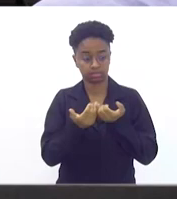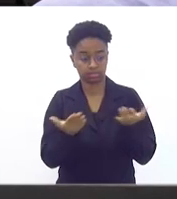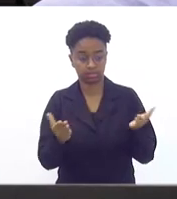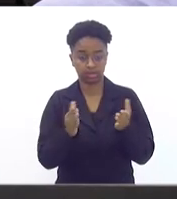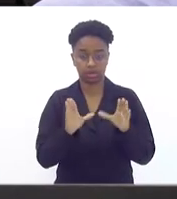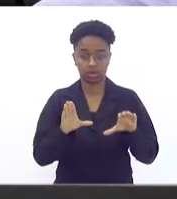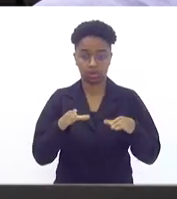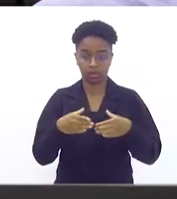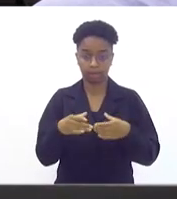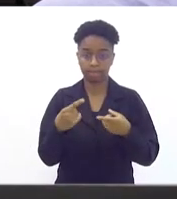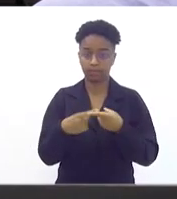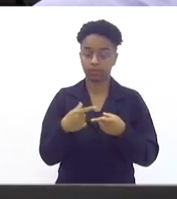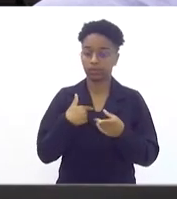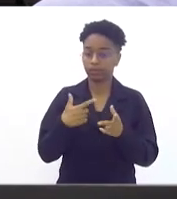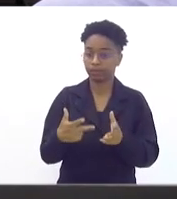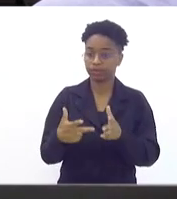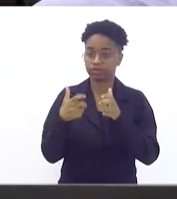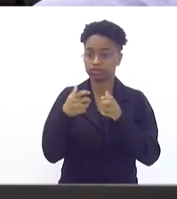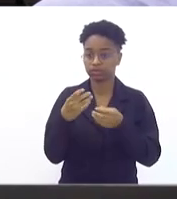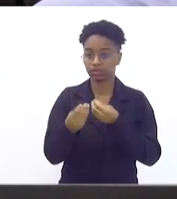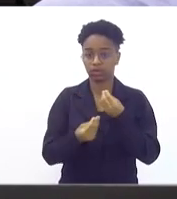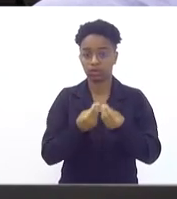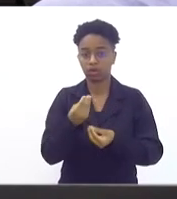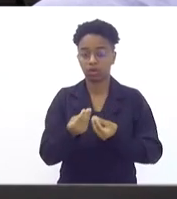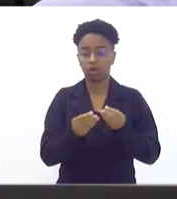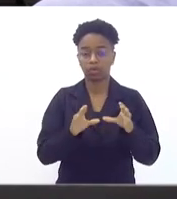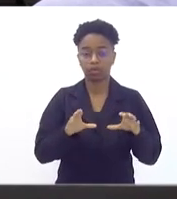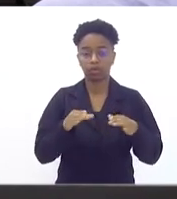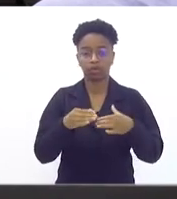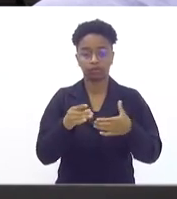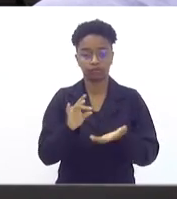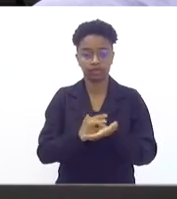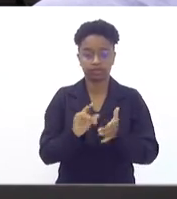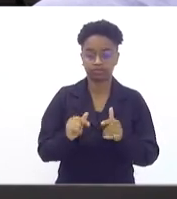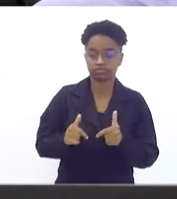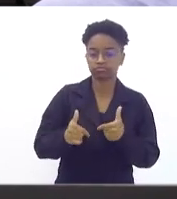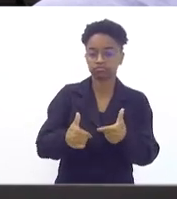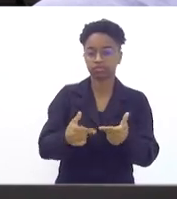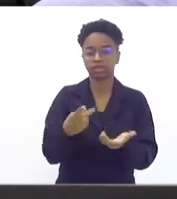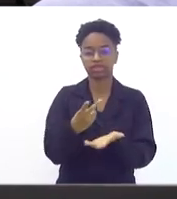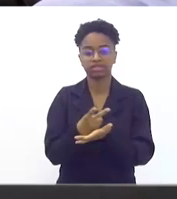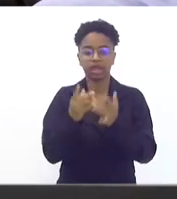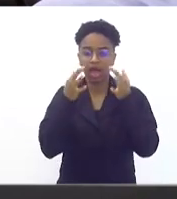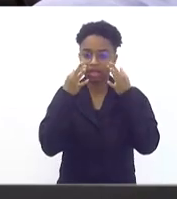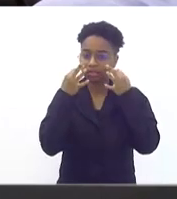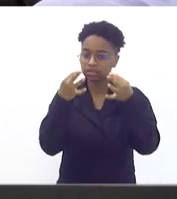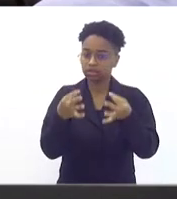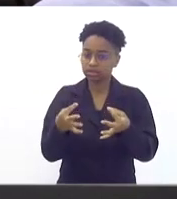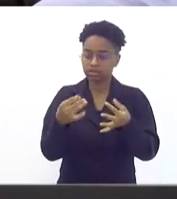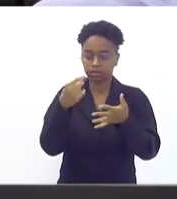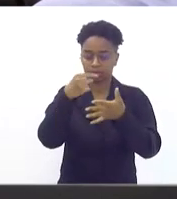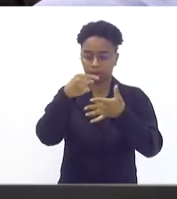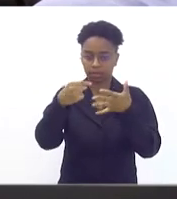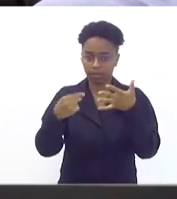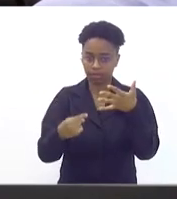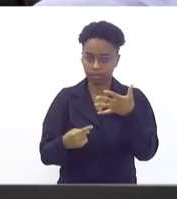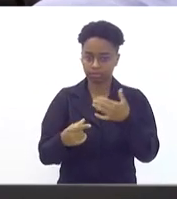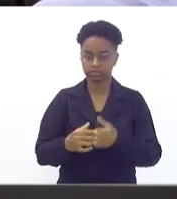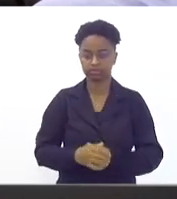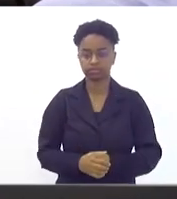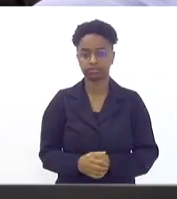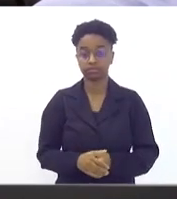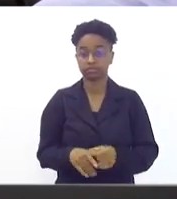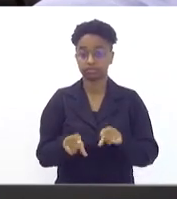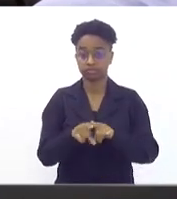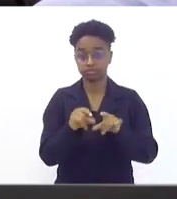vem observando o quanto a comissão tem estado ativa e atenta todos esses esses fatores e